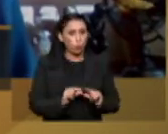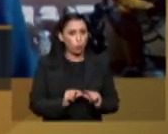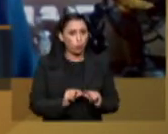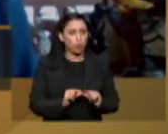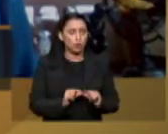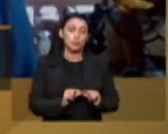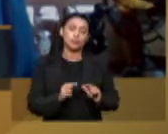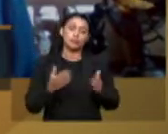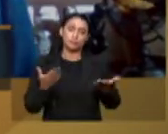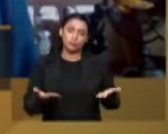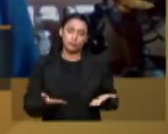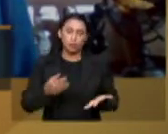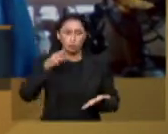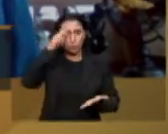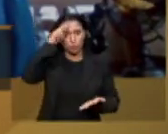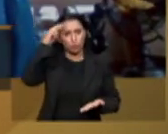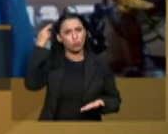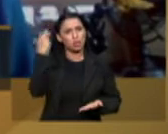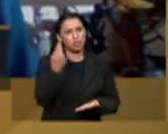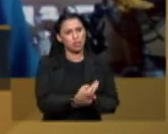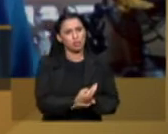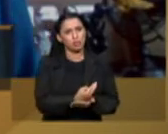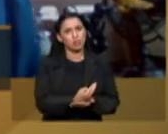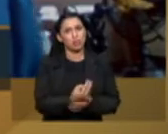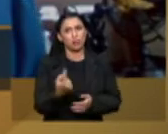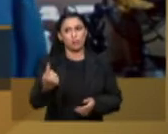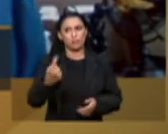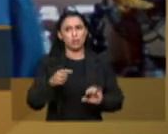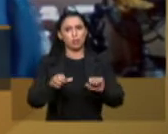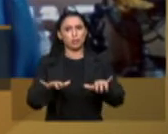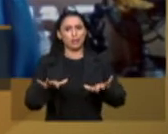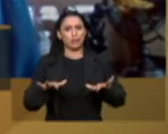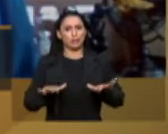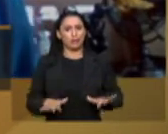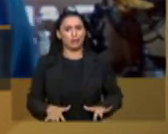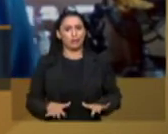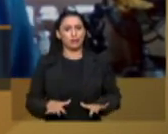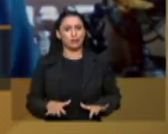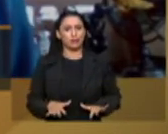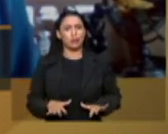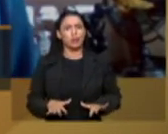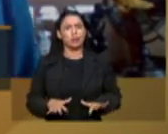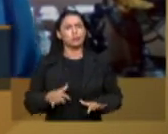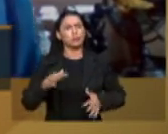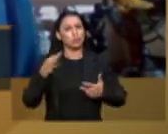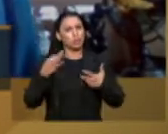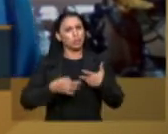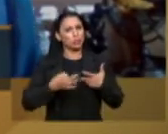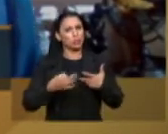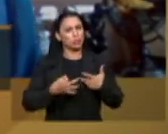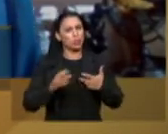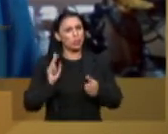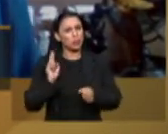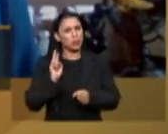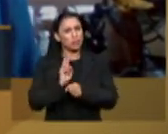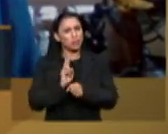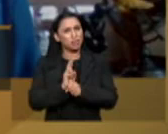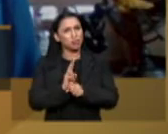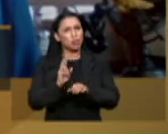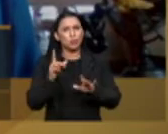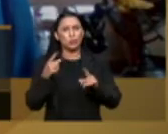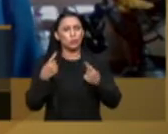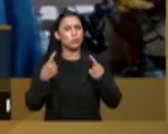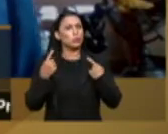Então, com todo respeito, vir ao plenário, buscar o poder judiciário para se resguardar o que está posto